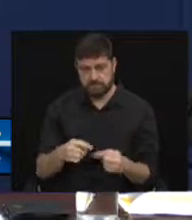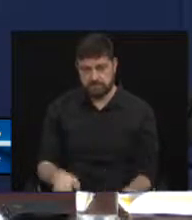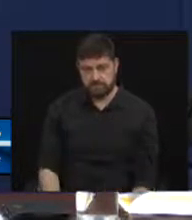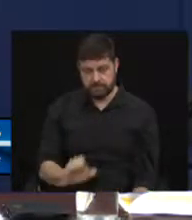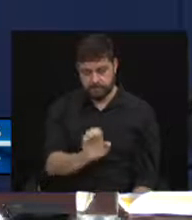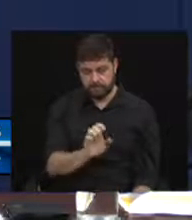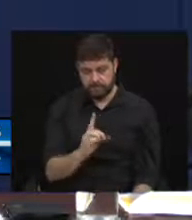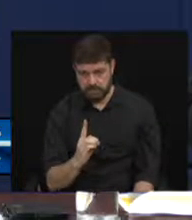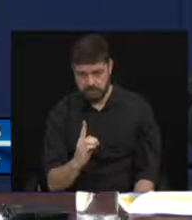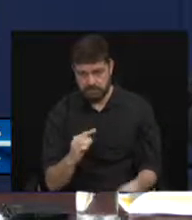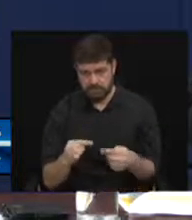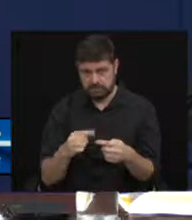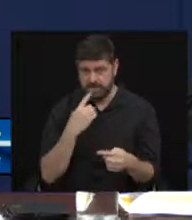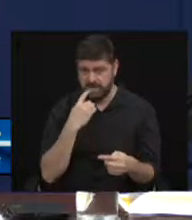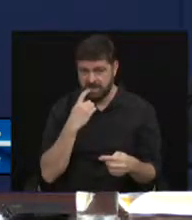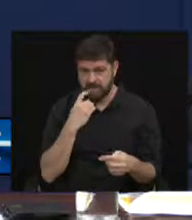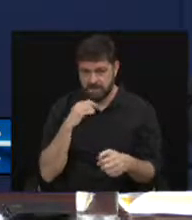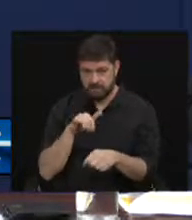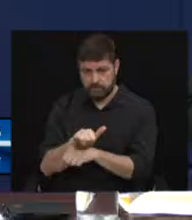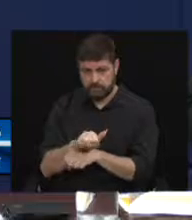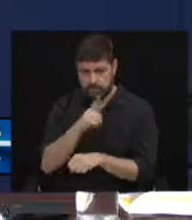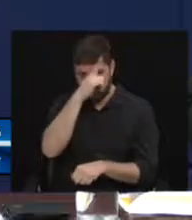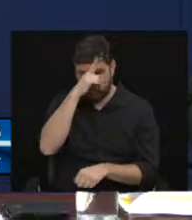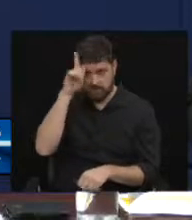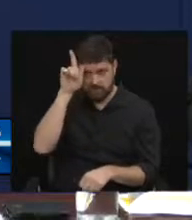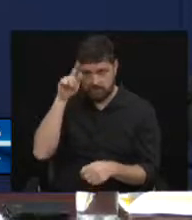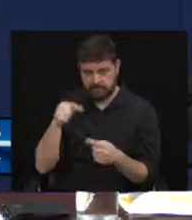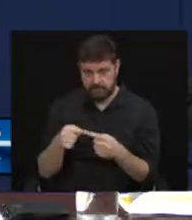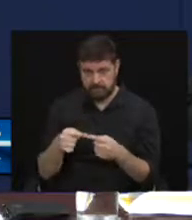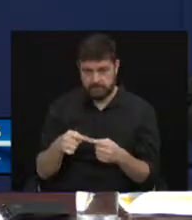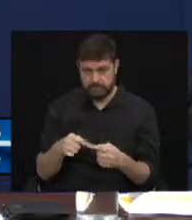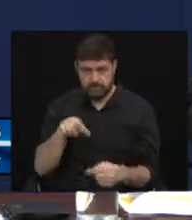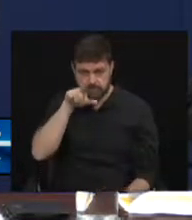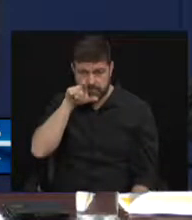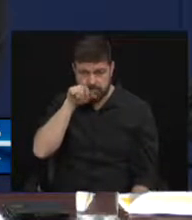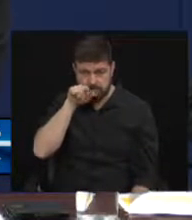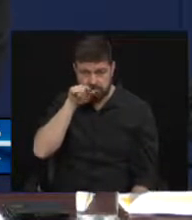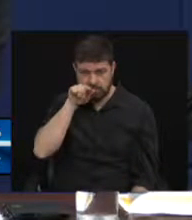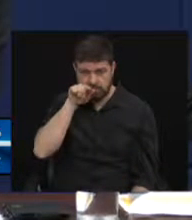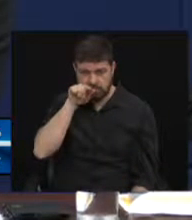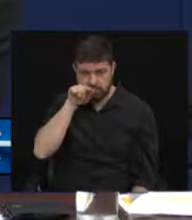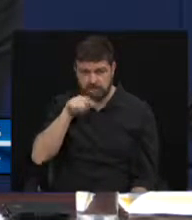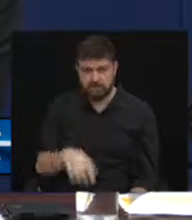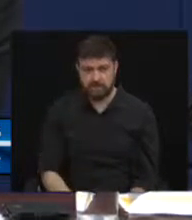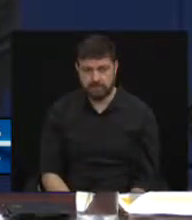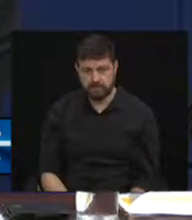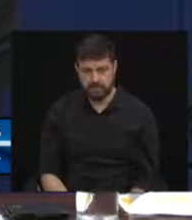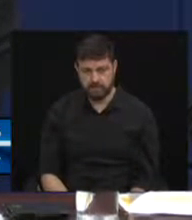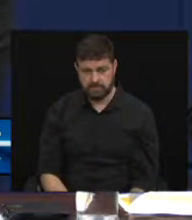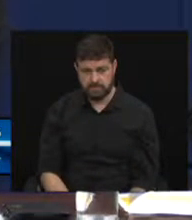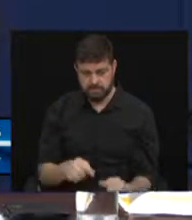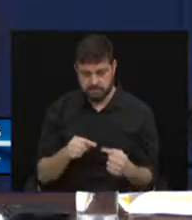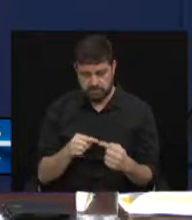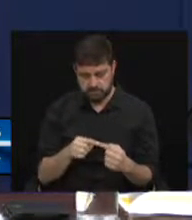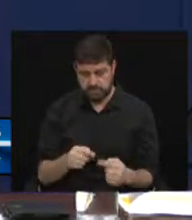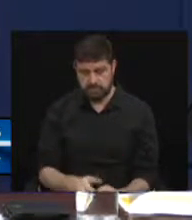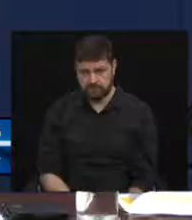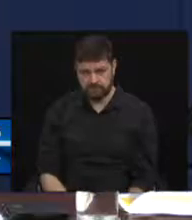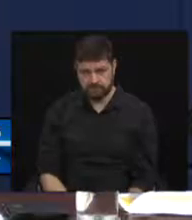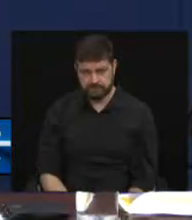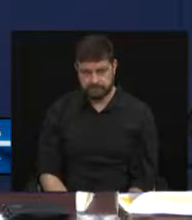unanimidade. Parecer favorável, não havendo vereador discutir, em votação. Vereadores favoráveis dirão sim, contrários dirão não. Chamar de votação. André Von Zuben,